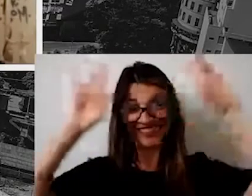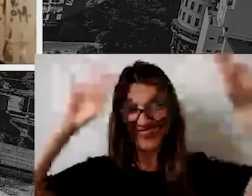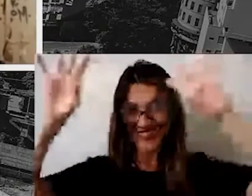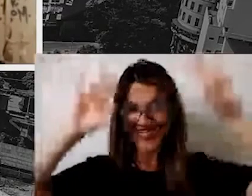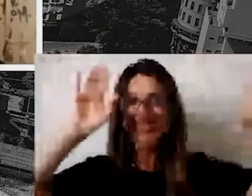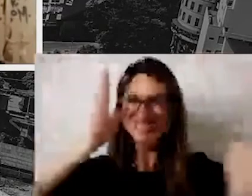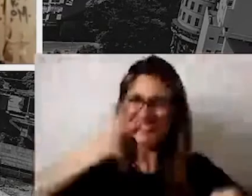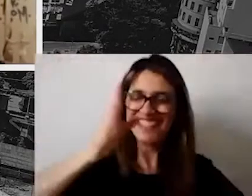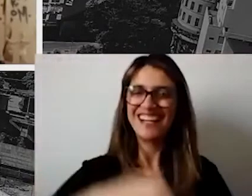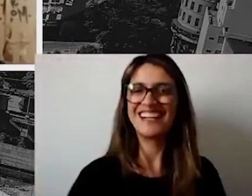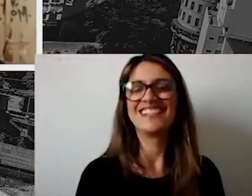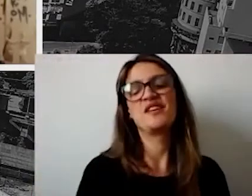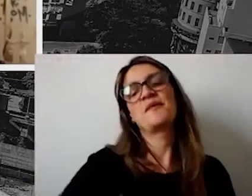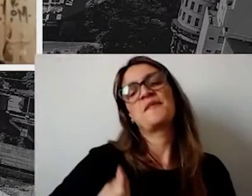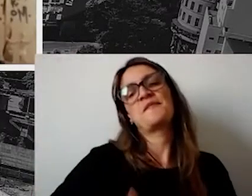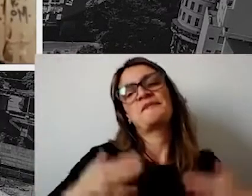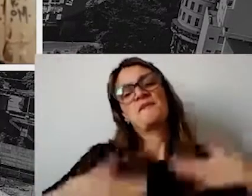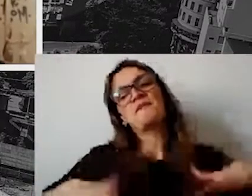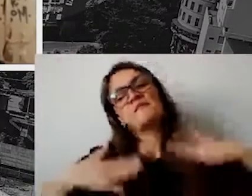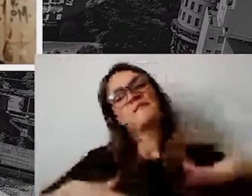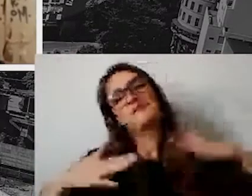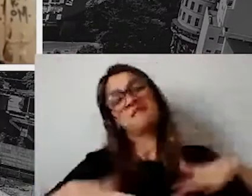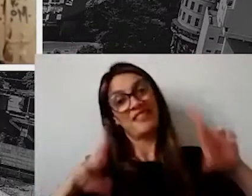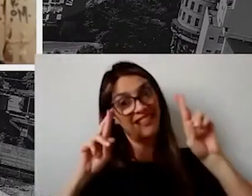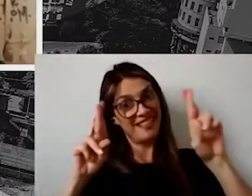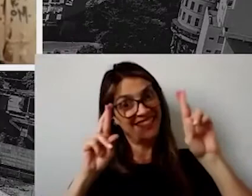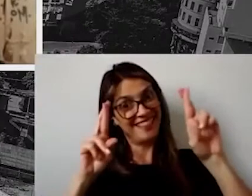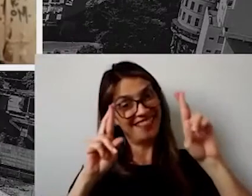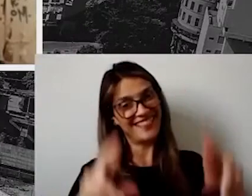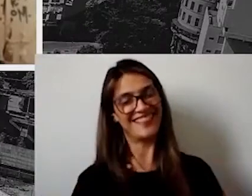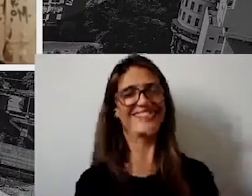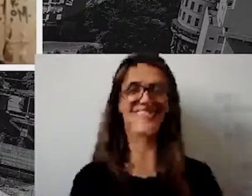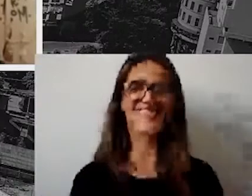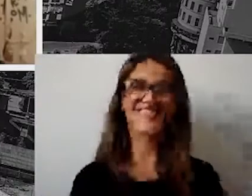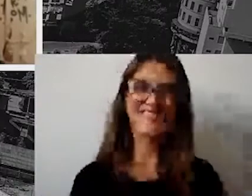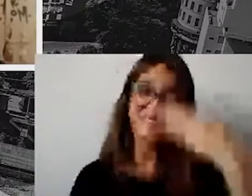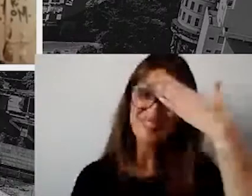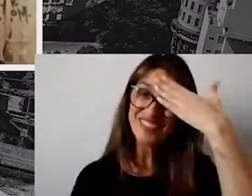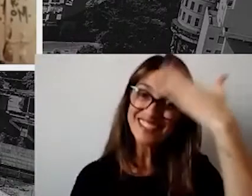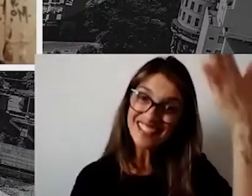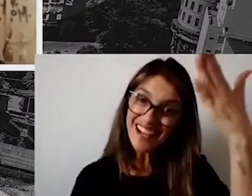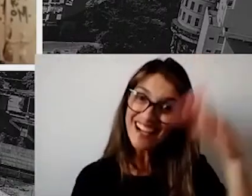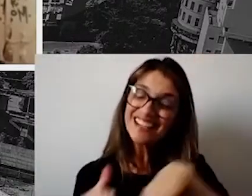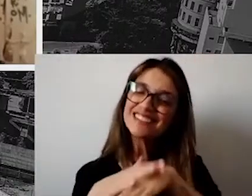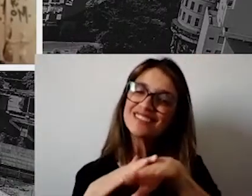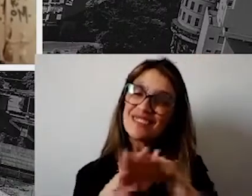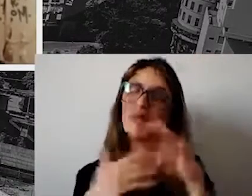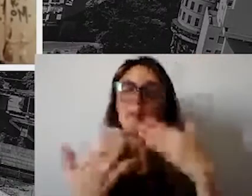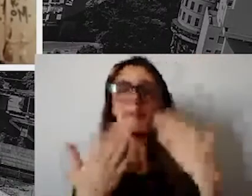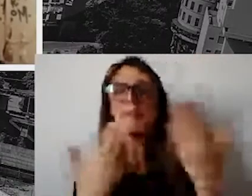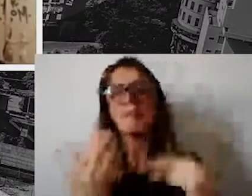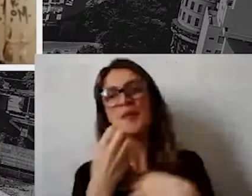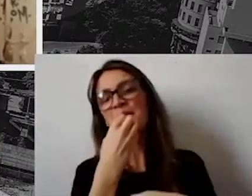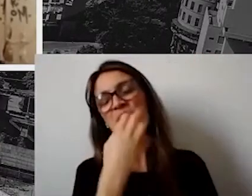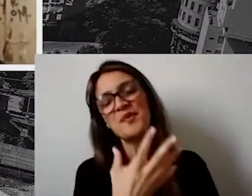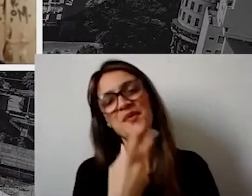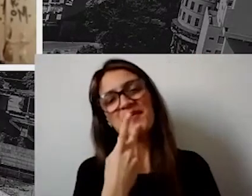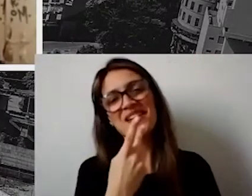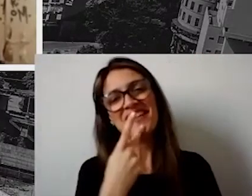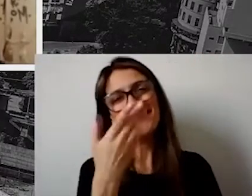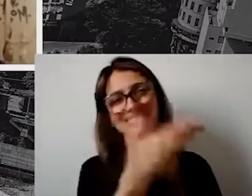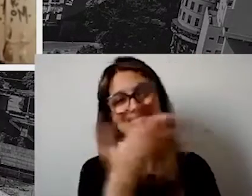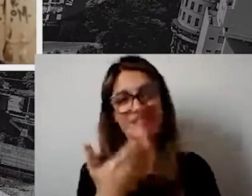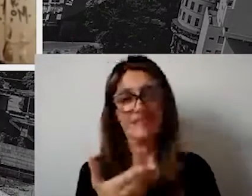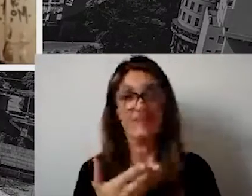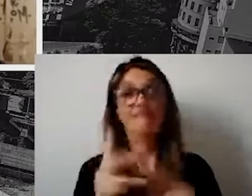dá para viver tranquila só com essa perspectiva. Obrigada pelo papo, foi muito bom falar com vocês todos. É um assunto difícil, mas